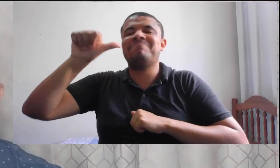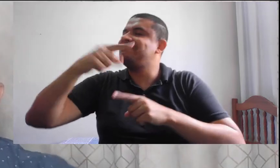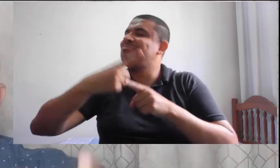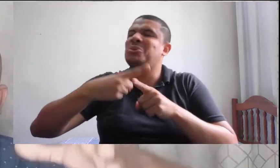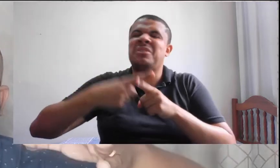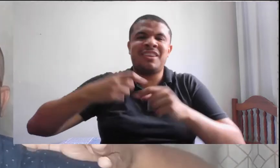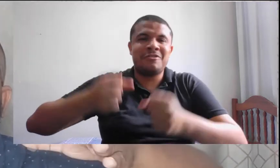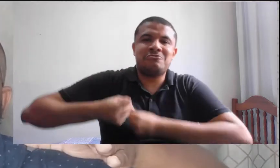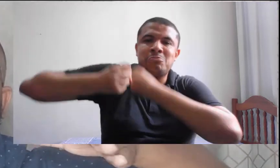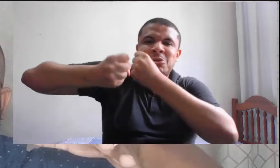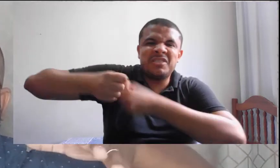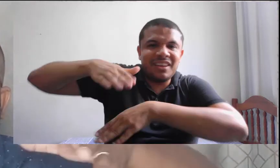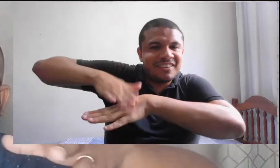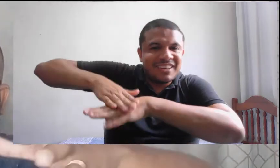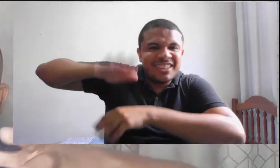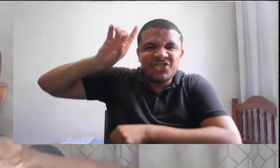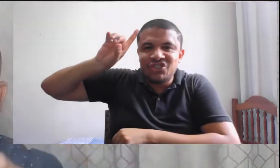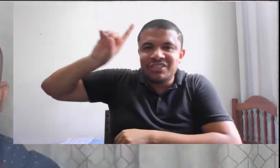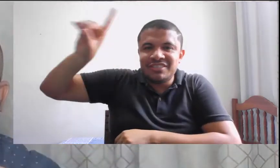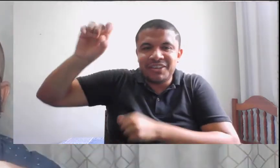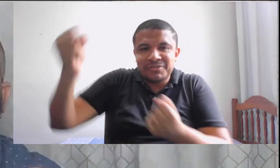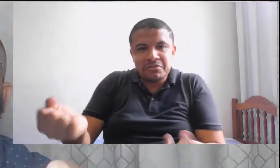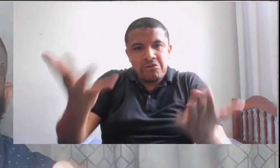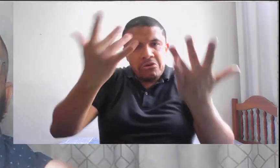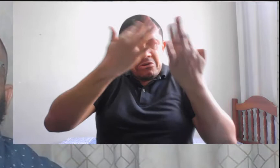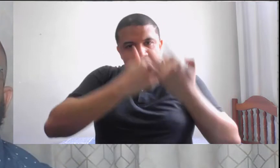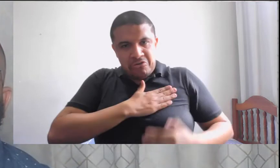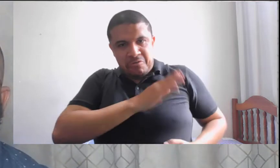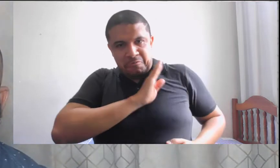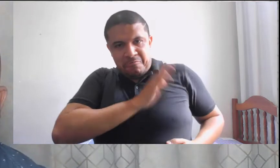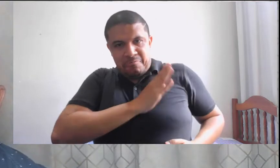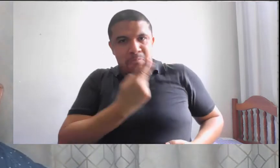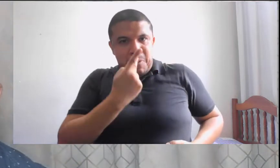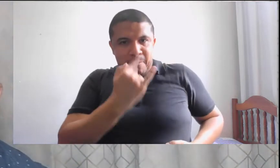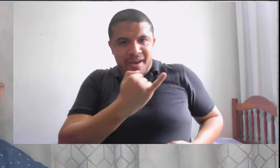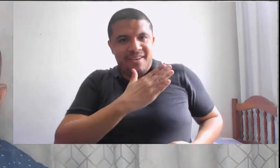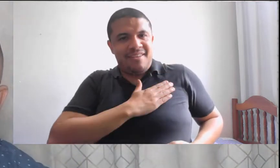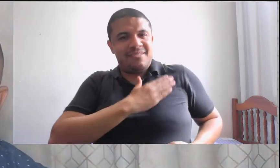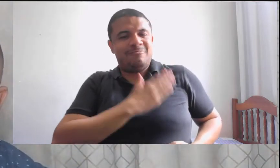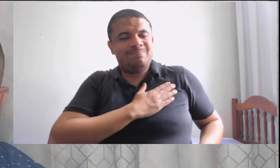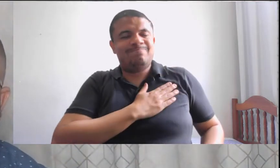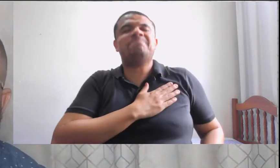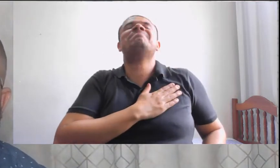Por quê? Porque o poder de Deus agora habita no coração do meu Pai.